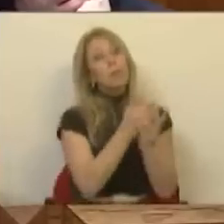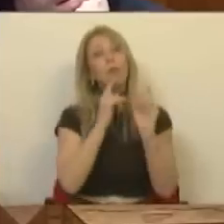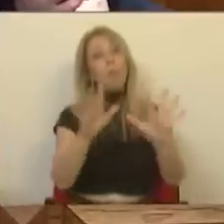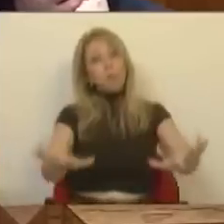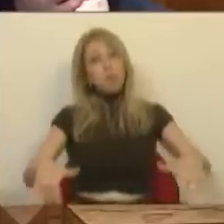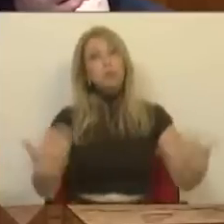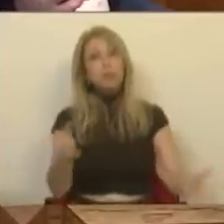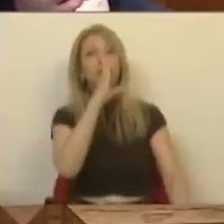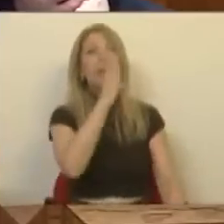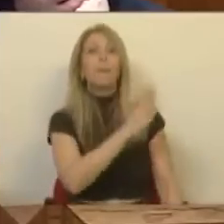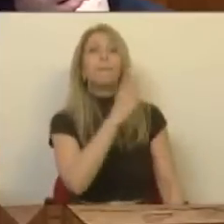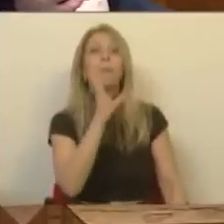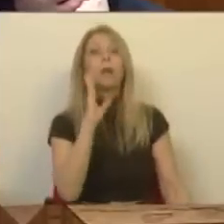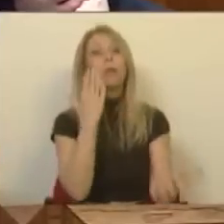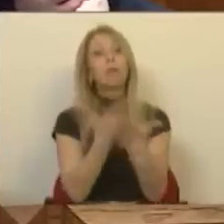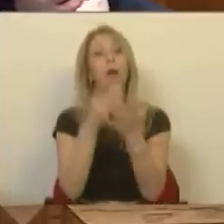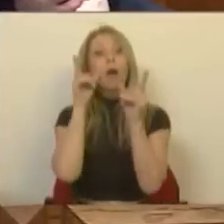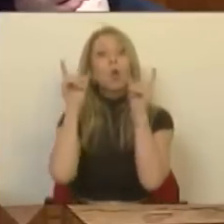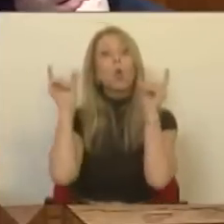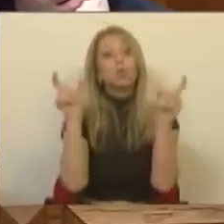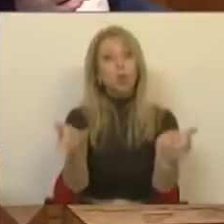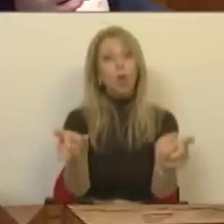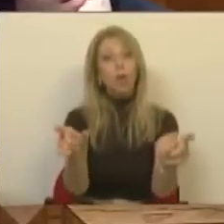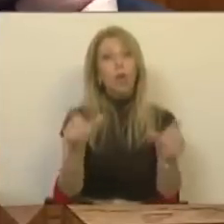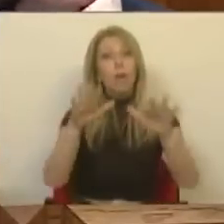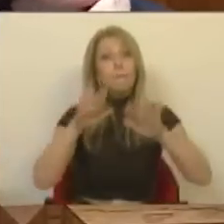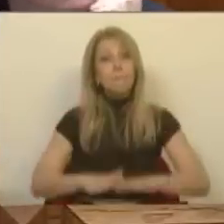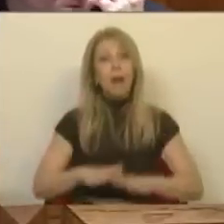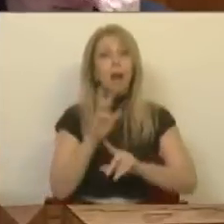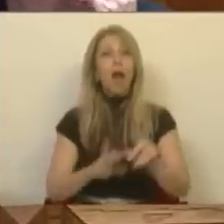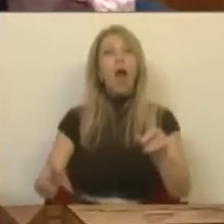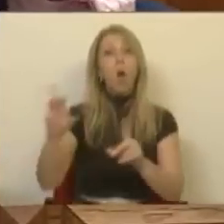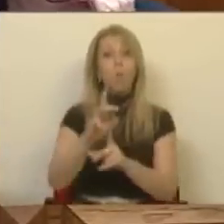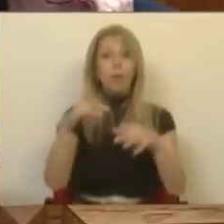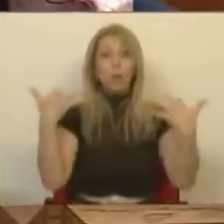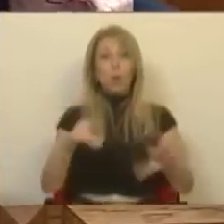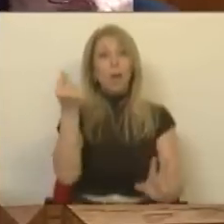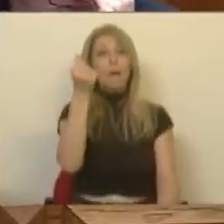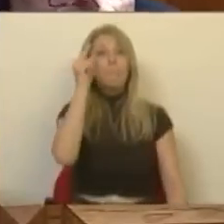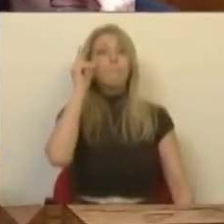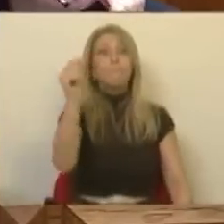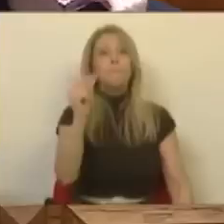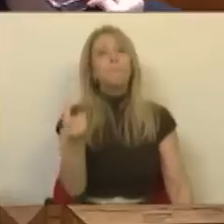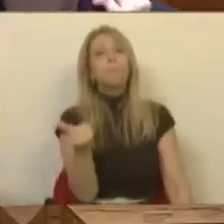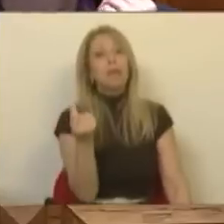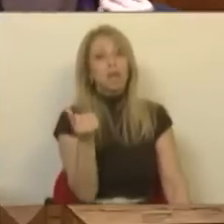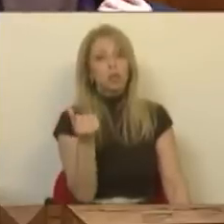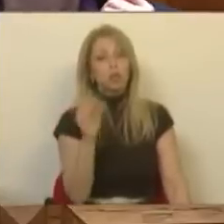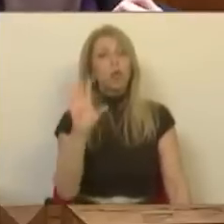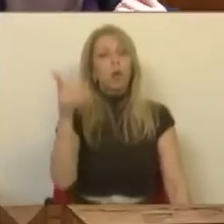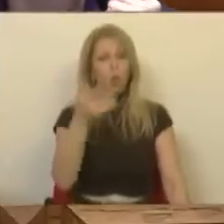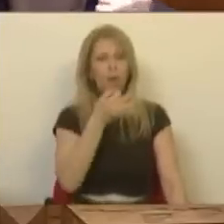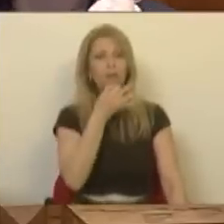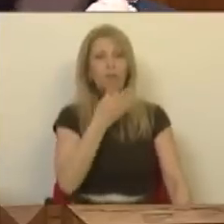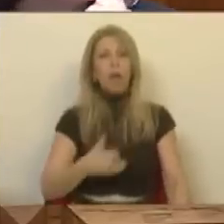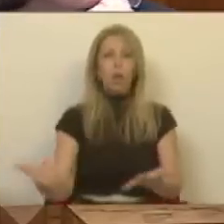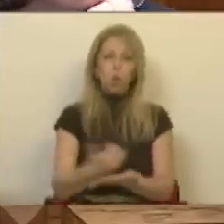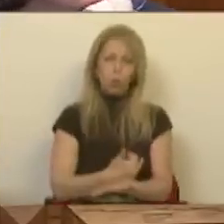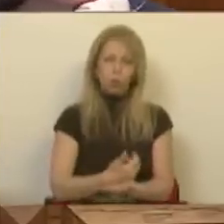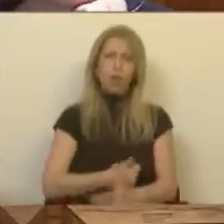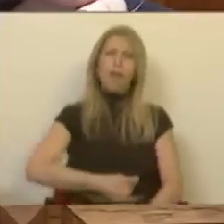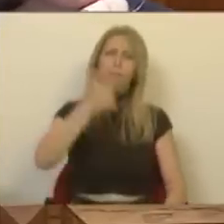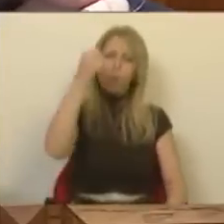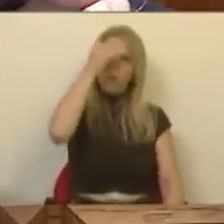de adotar para controlar e e travar o aumento brutal dos presos e quando falam dos lucros convém não esquecer